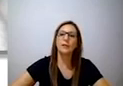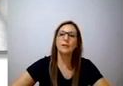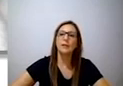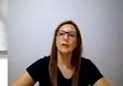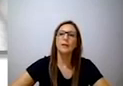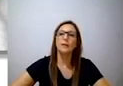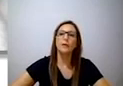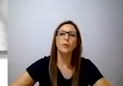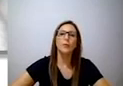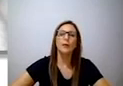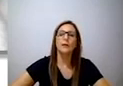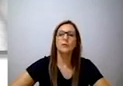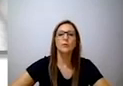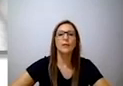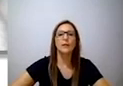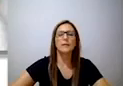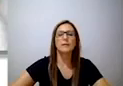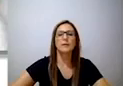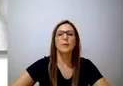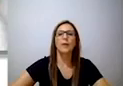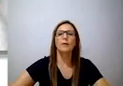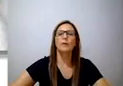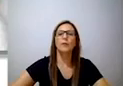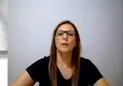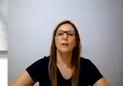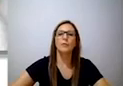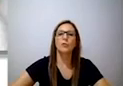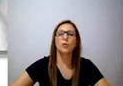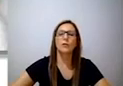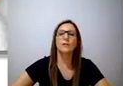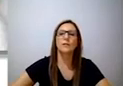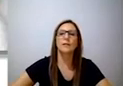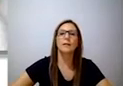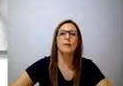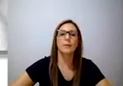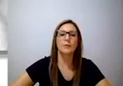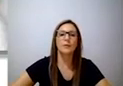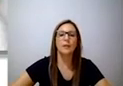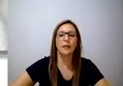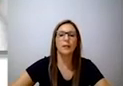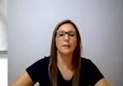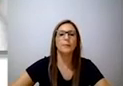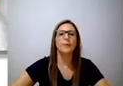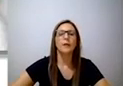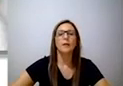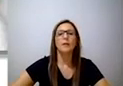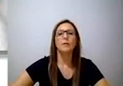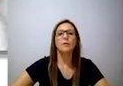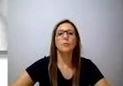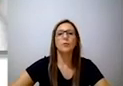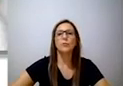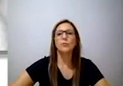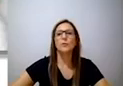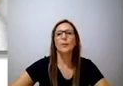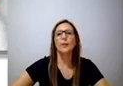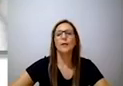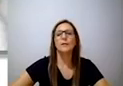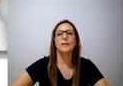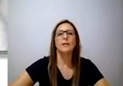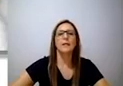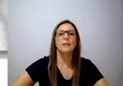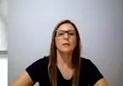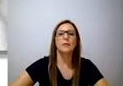surdez e deformidades nos dentes, também deformidades ósseas e até mesmo a cegueira. Então, todos os